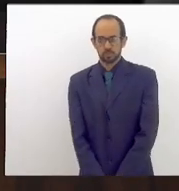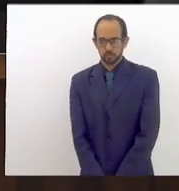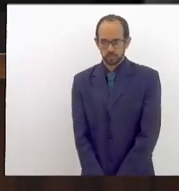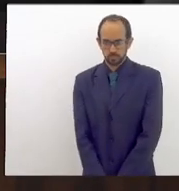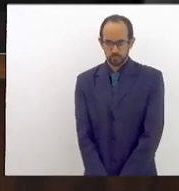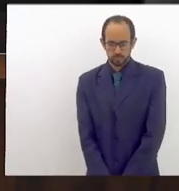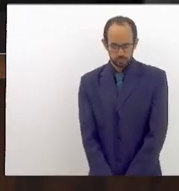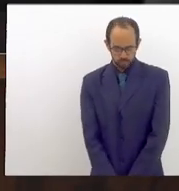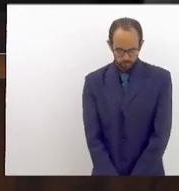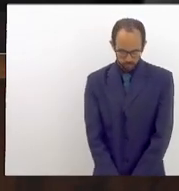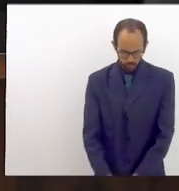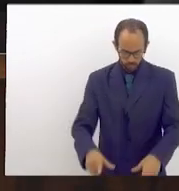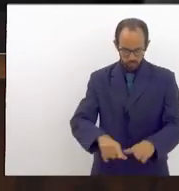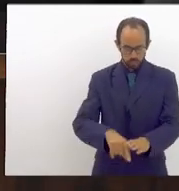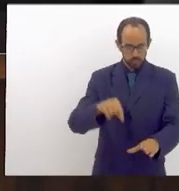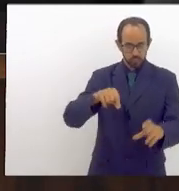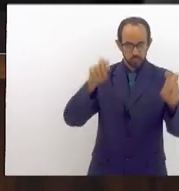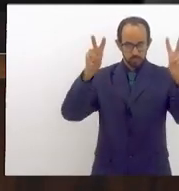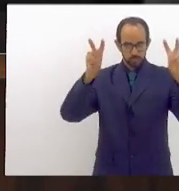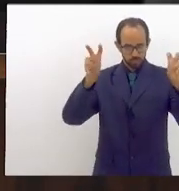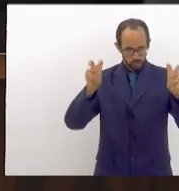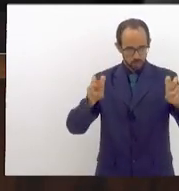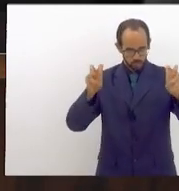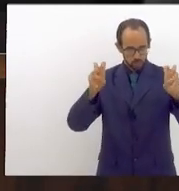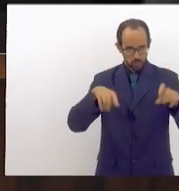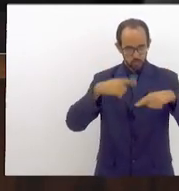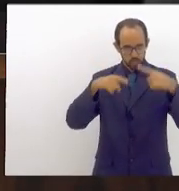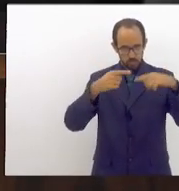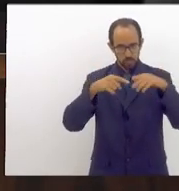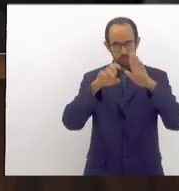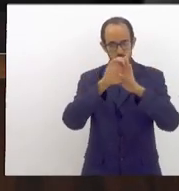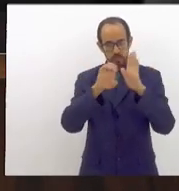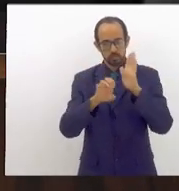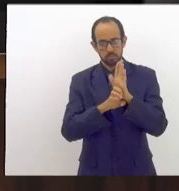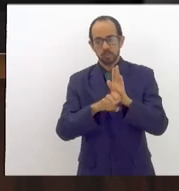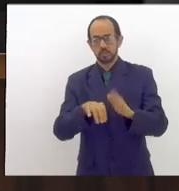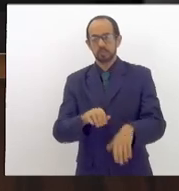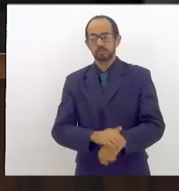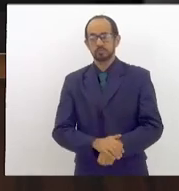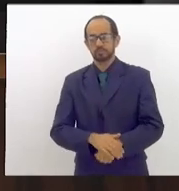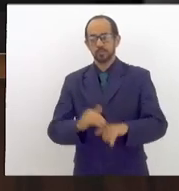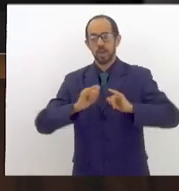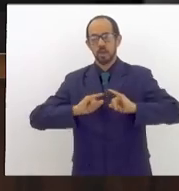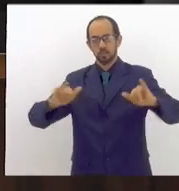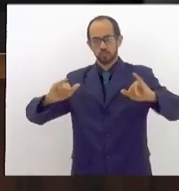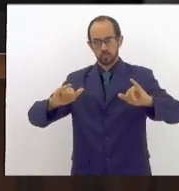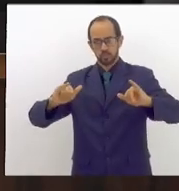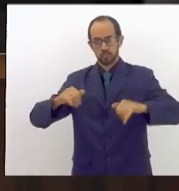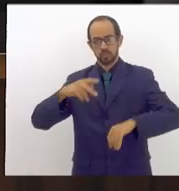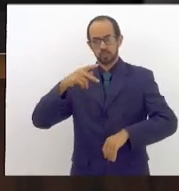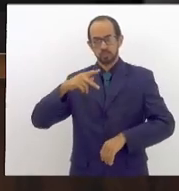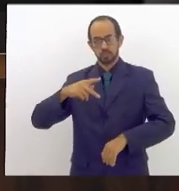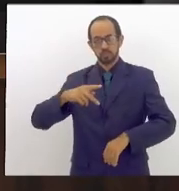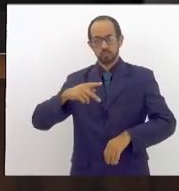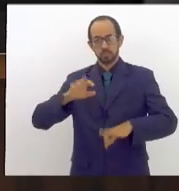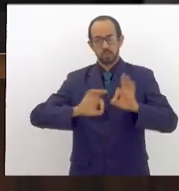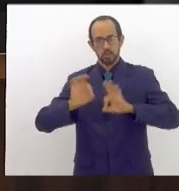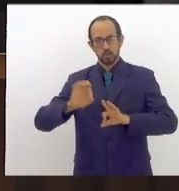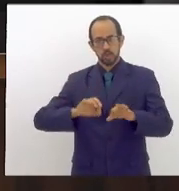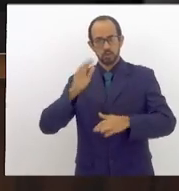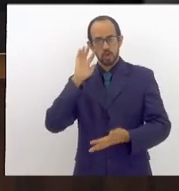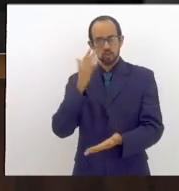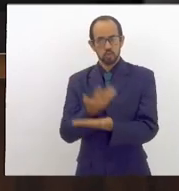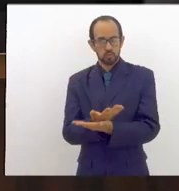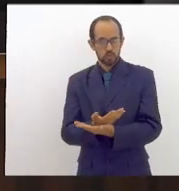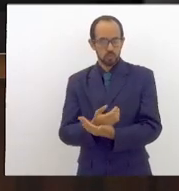os destaques e as emendas anuncie o projeto de resolução Eu já li